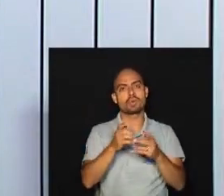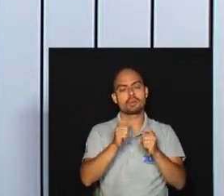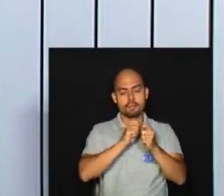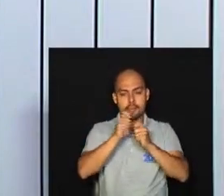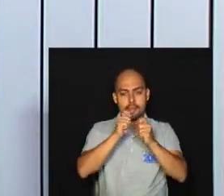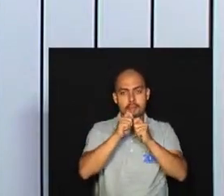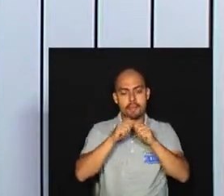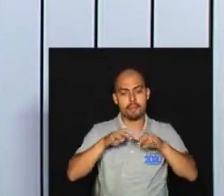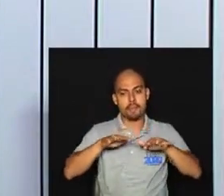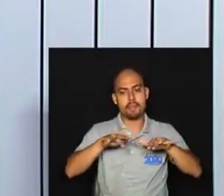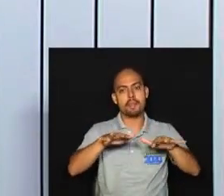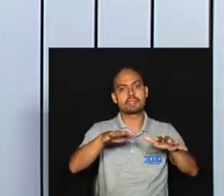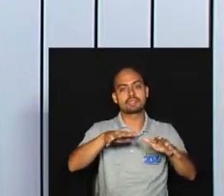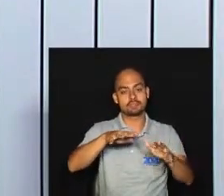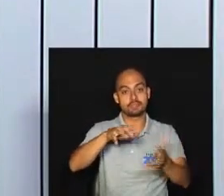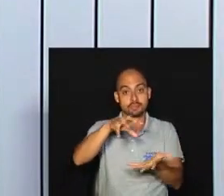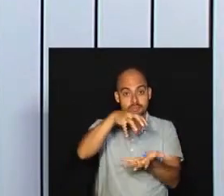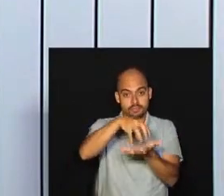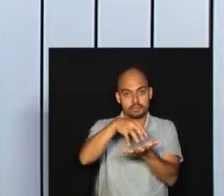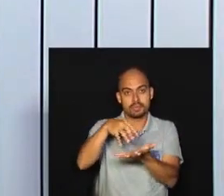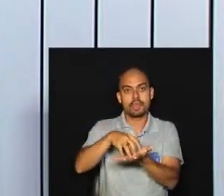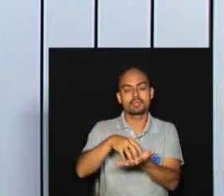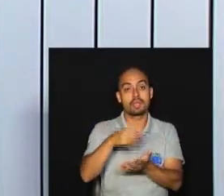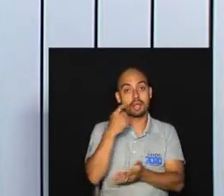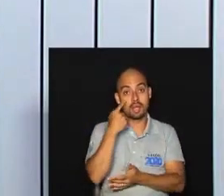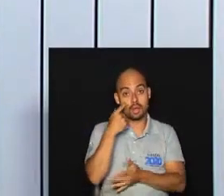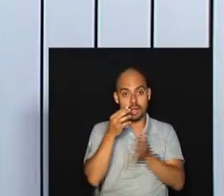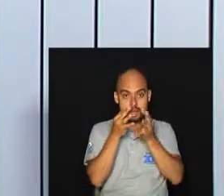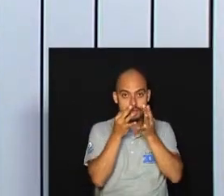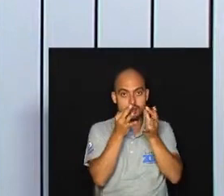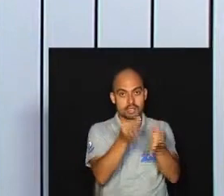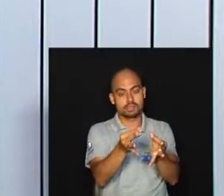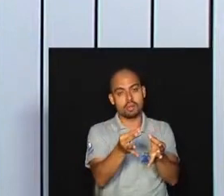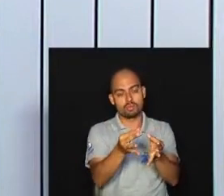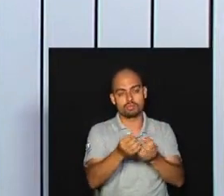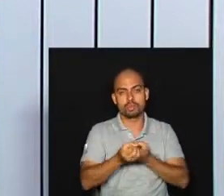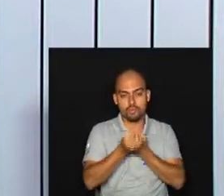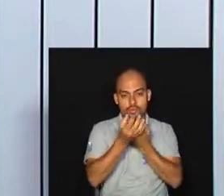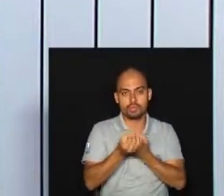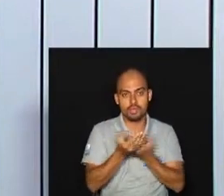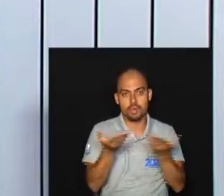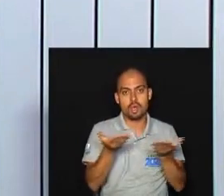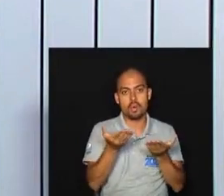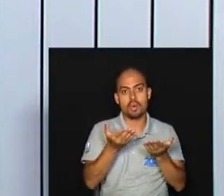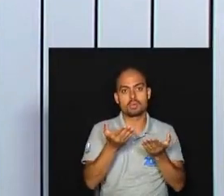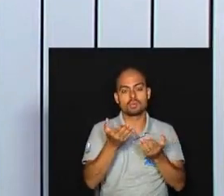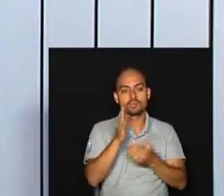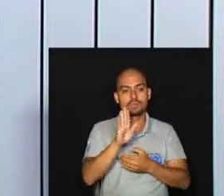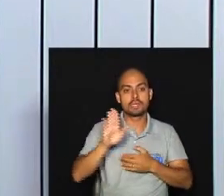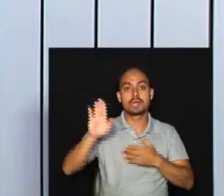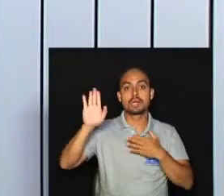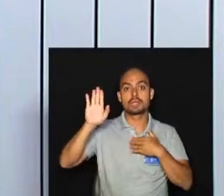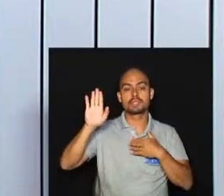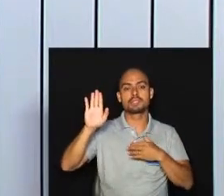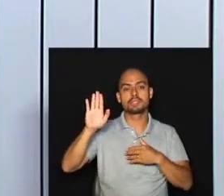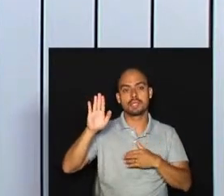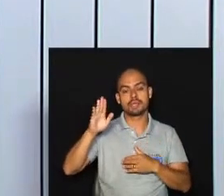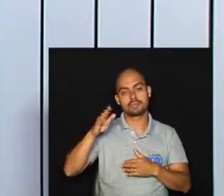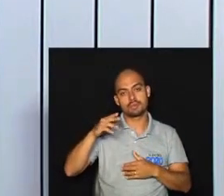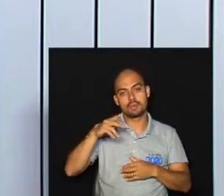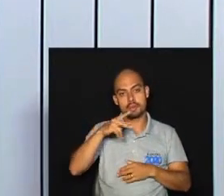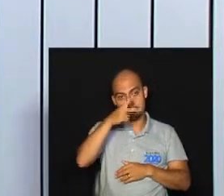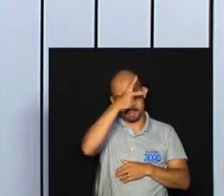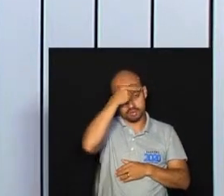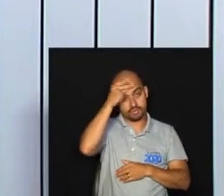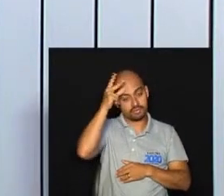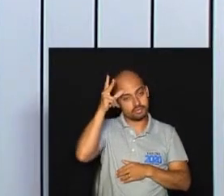cada canto da cidade. E atenção, viu? Notícia que acaba de chegar: o candidato à Prefeitura de Campinas pelo PSD,